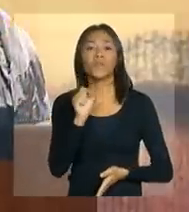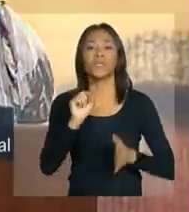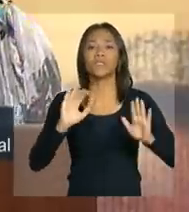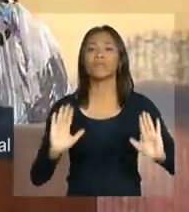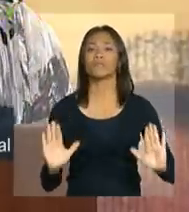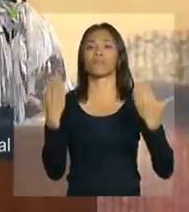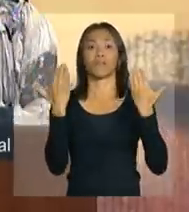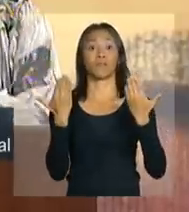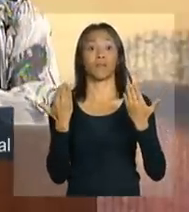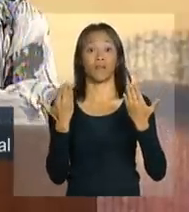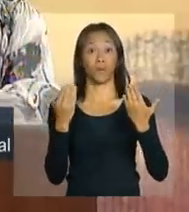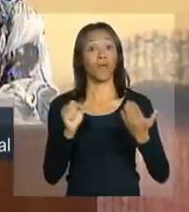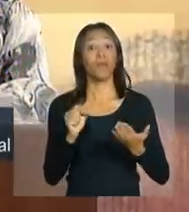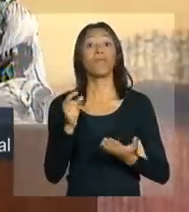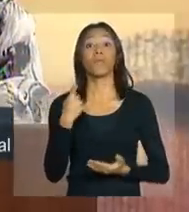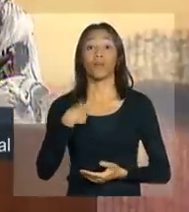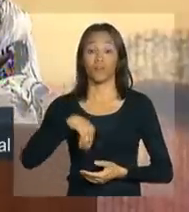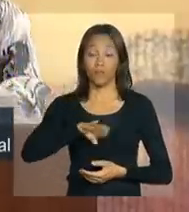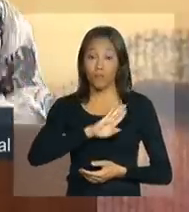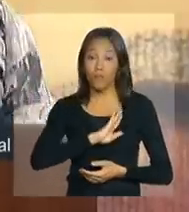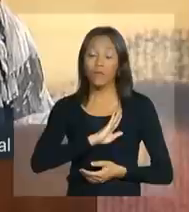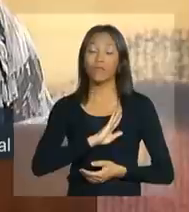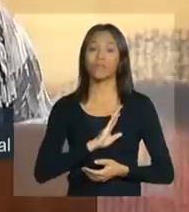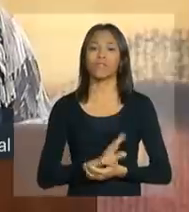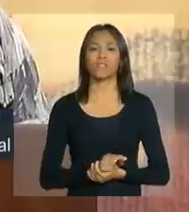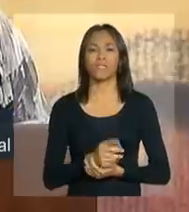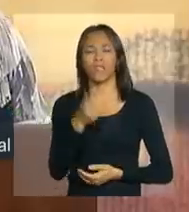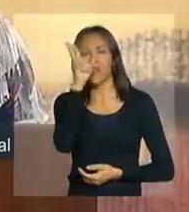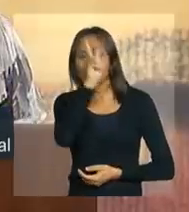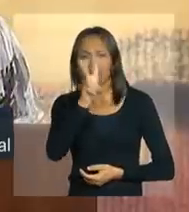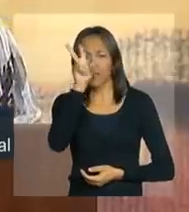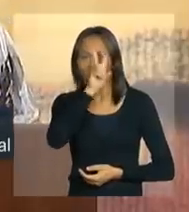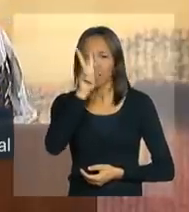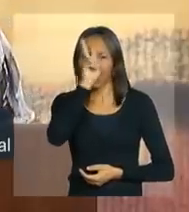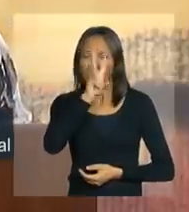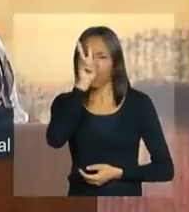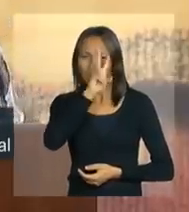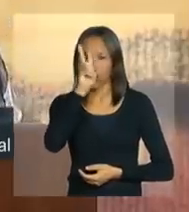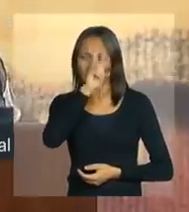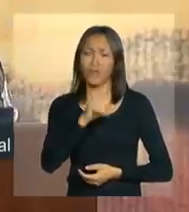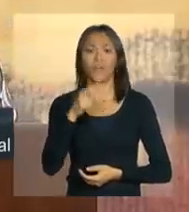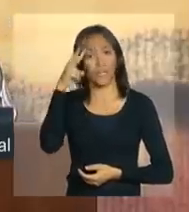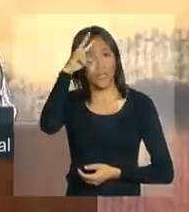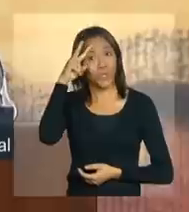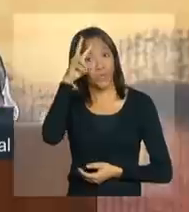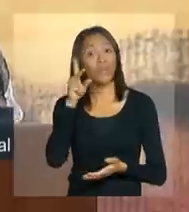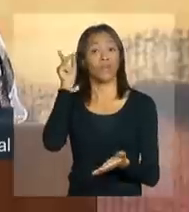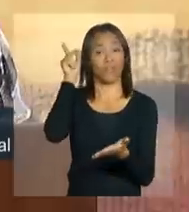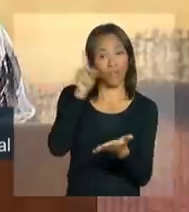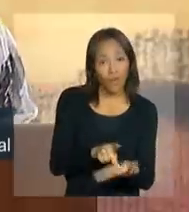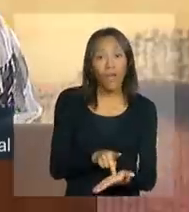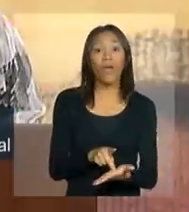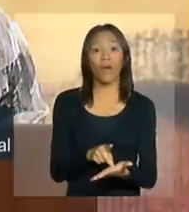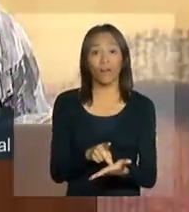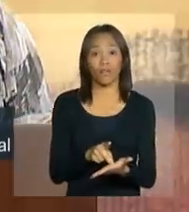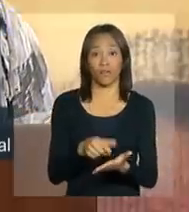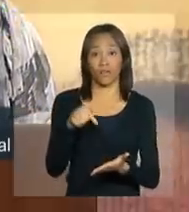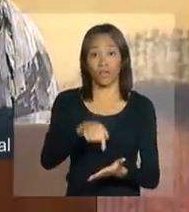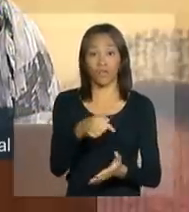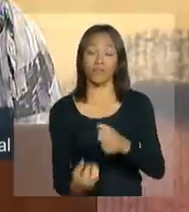Celebrar para recuperar o sentido original da construção dessa